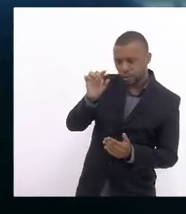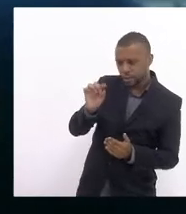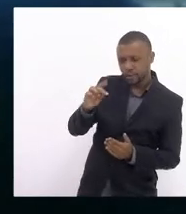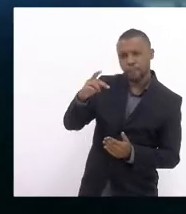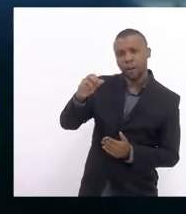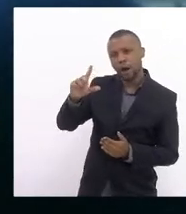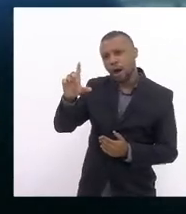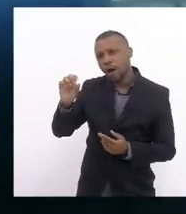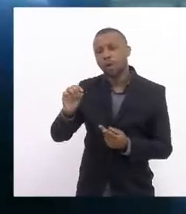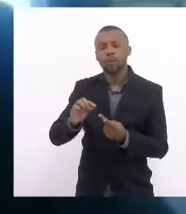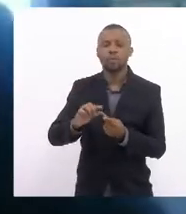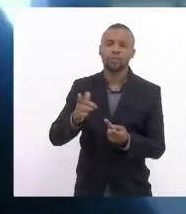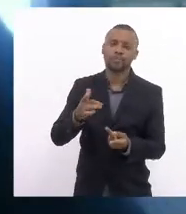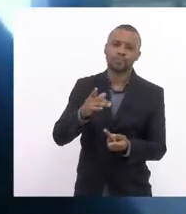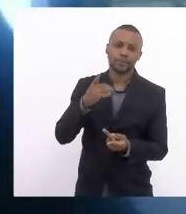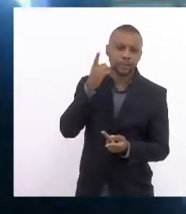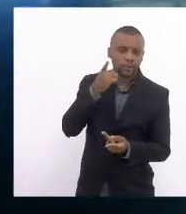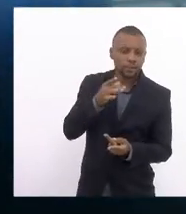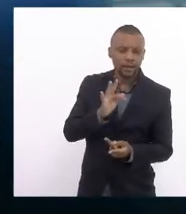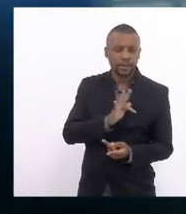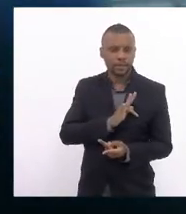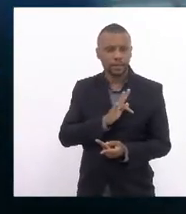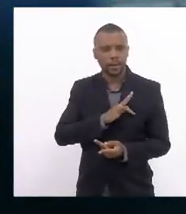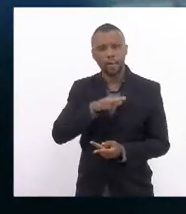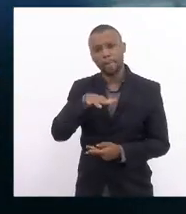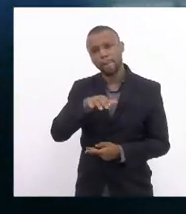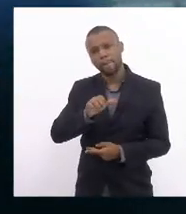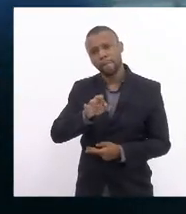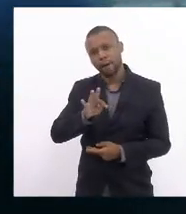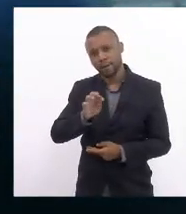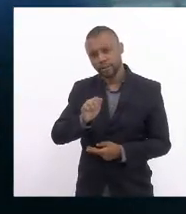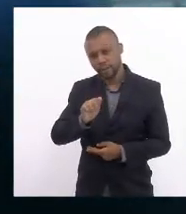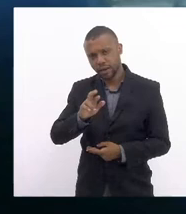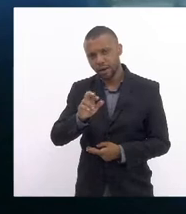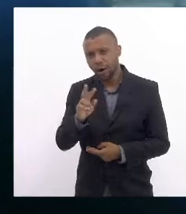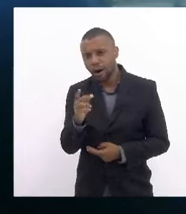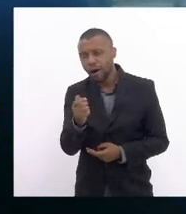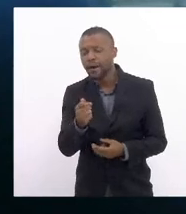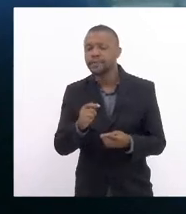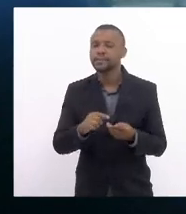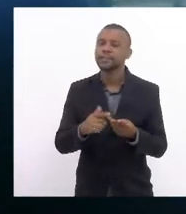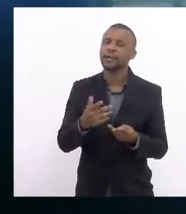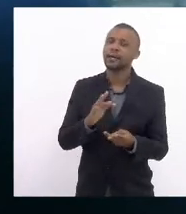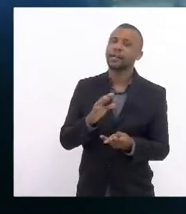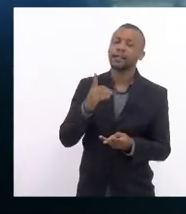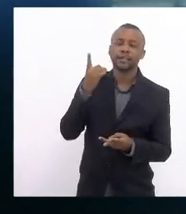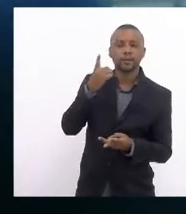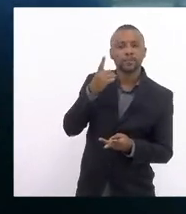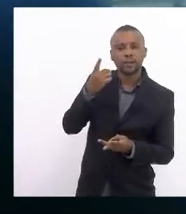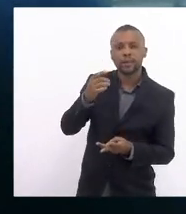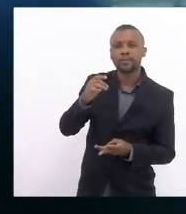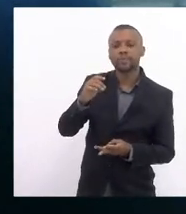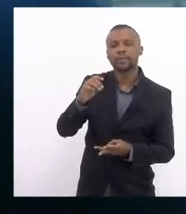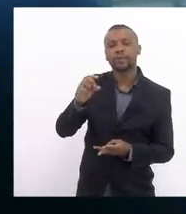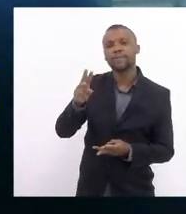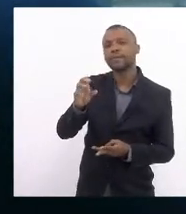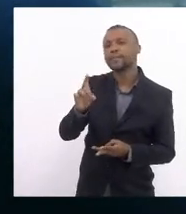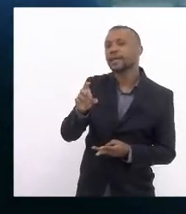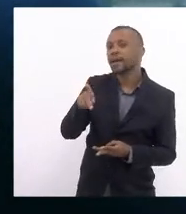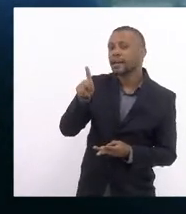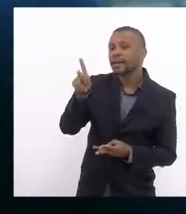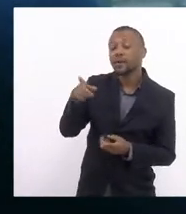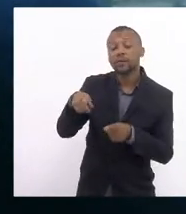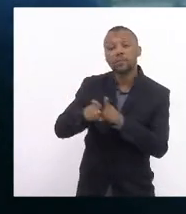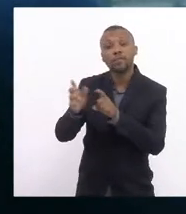Valdec Carneiro. Então, eu também fui procurado por moradores de São Gonçalo e eu também tenho